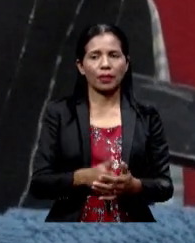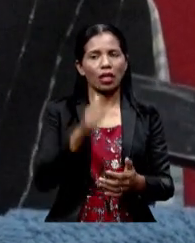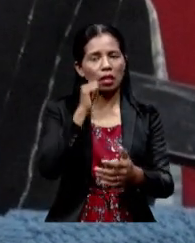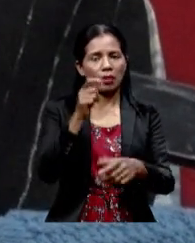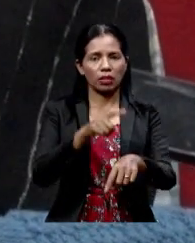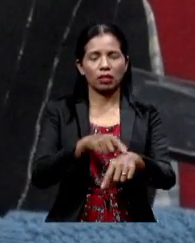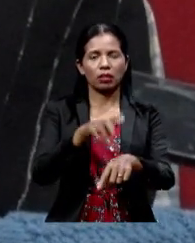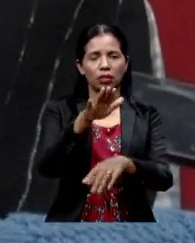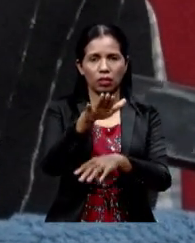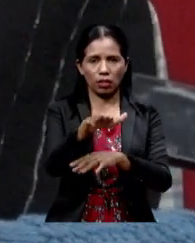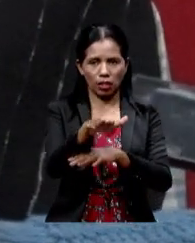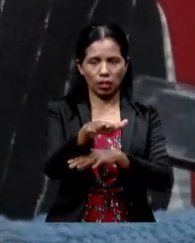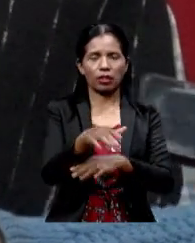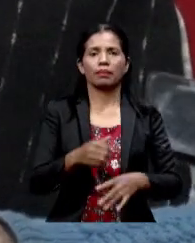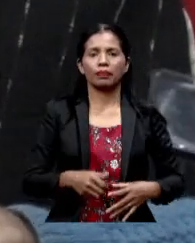Loraik, baseia-ba,